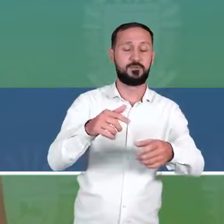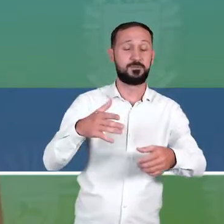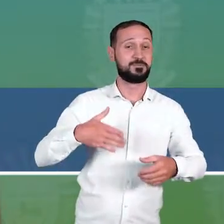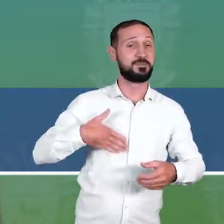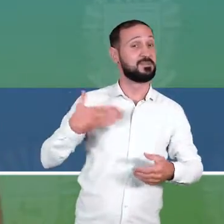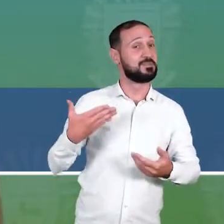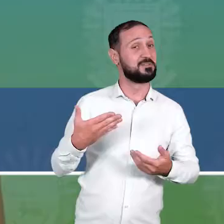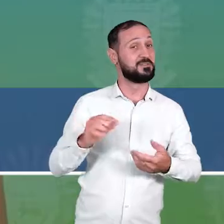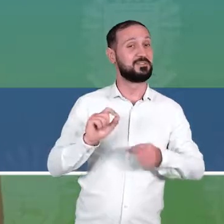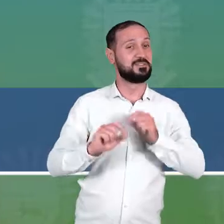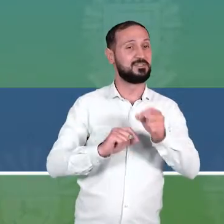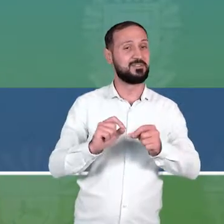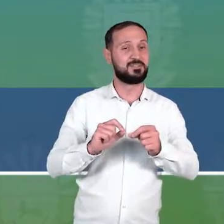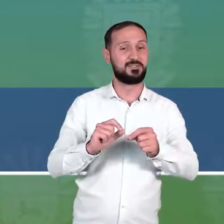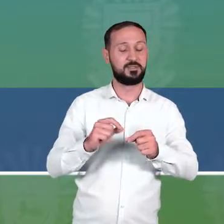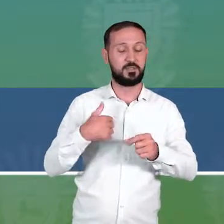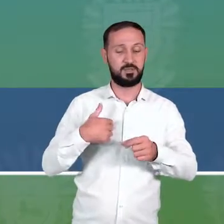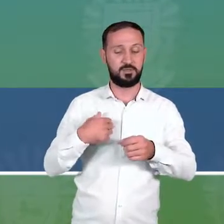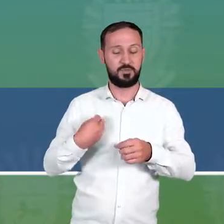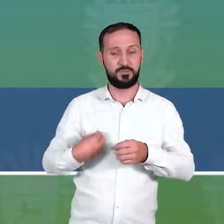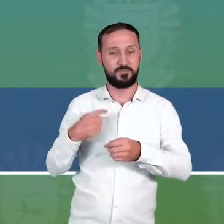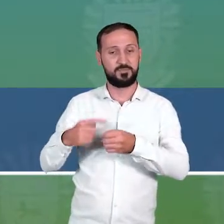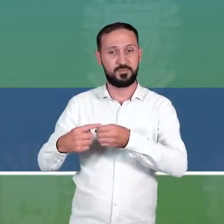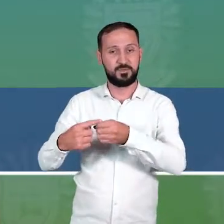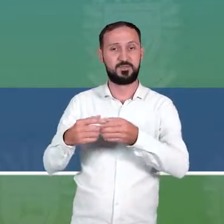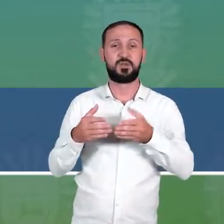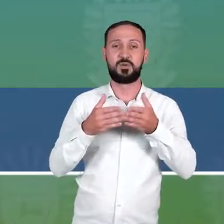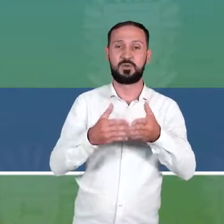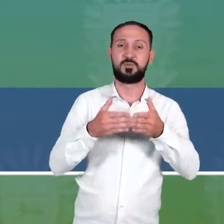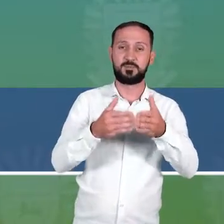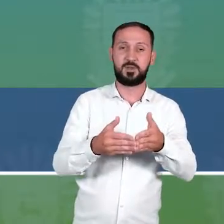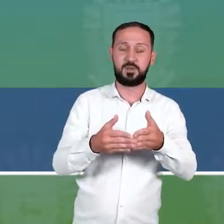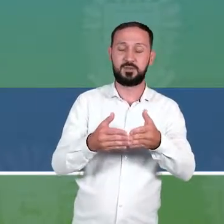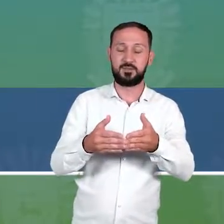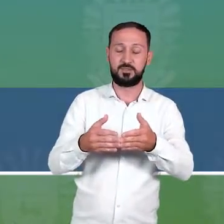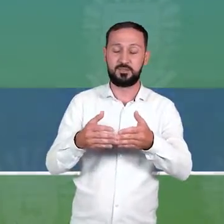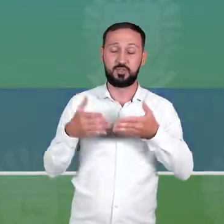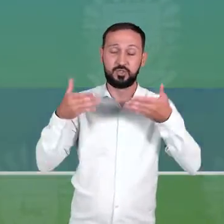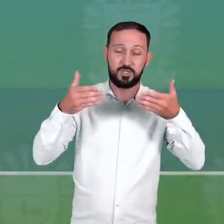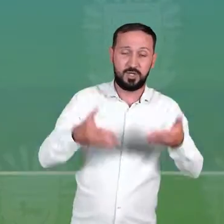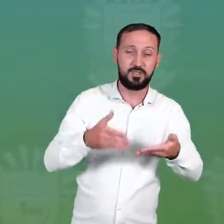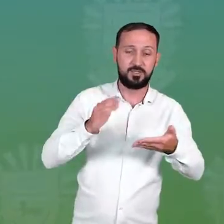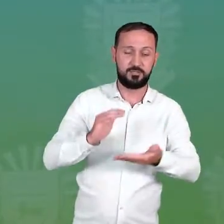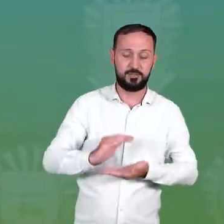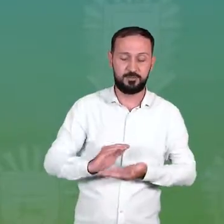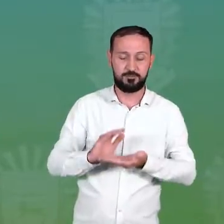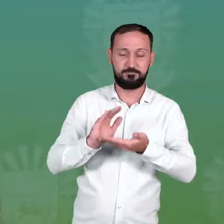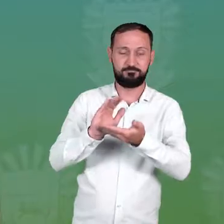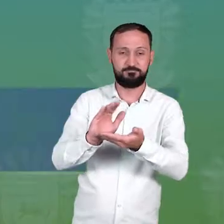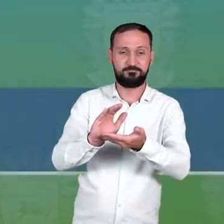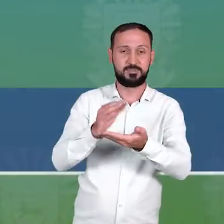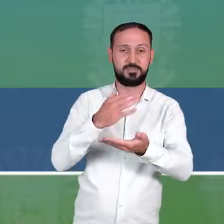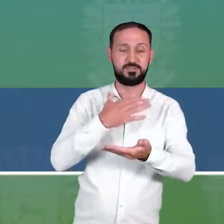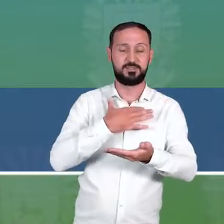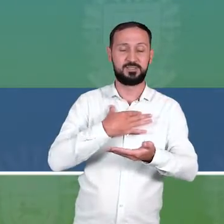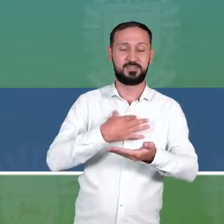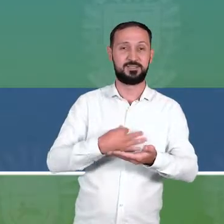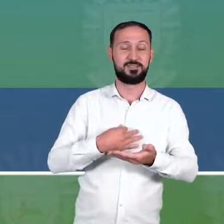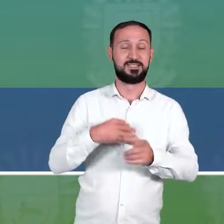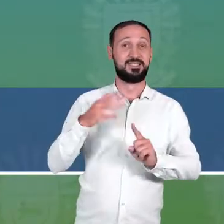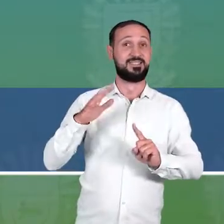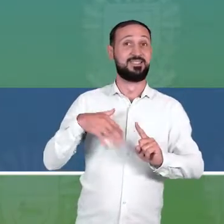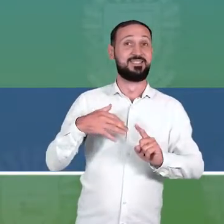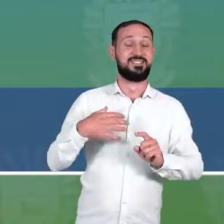surpresa, né, de ser do interior, ser de Corumbá, estar aqui recebendo essa homenagem. E é bastante